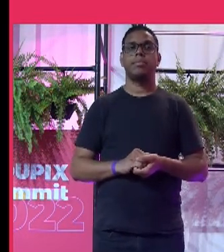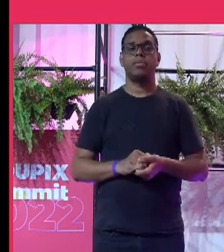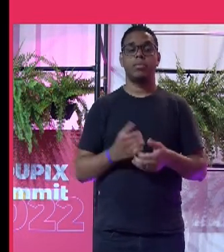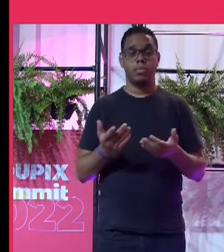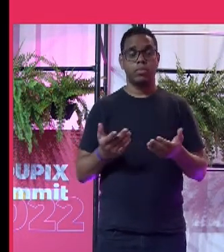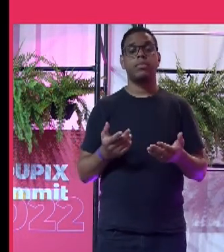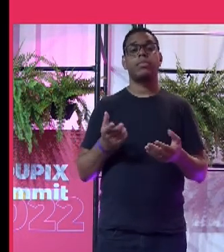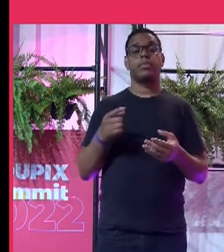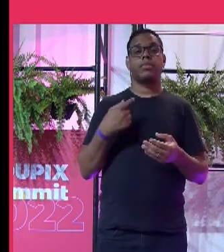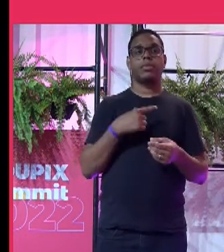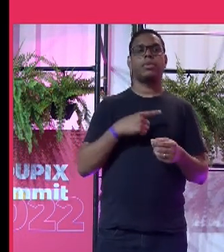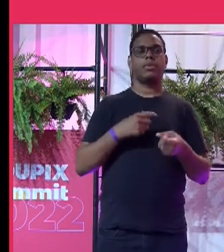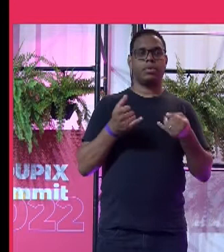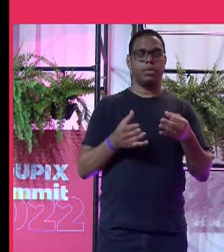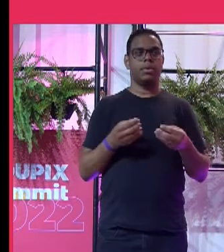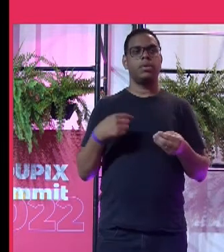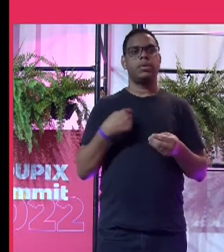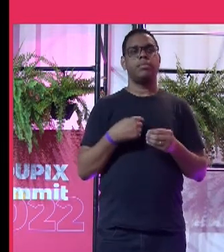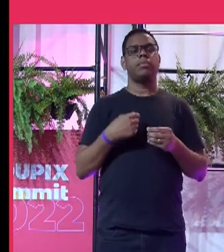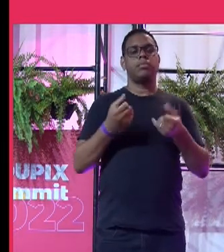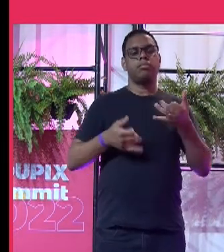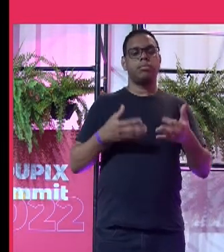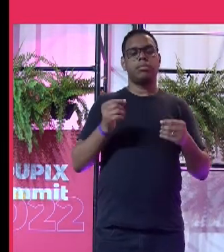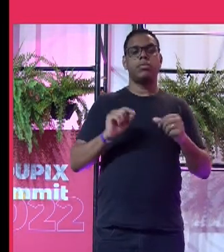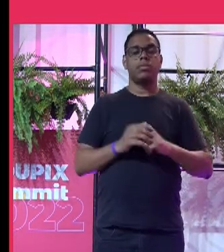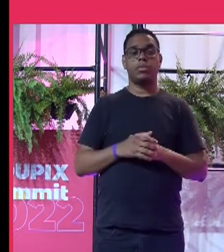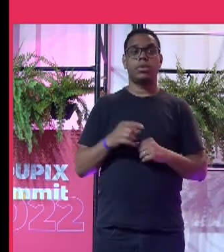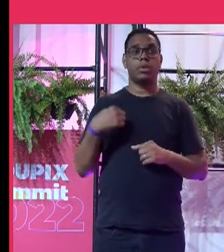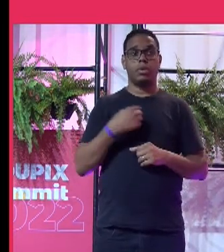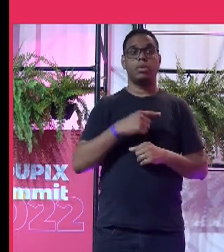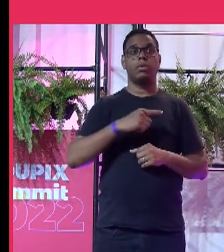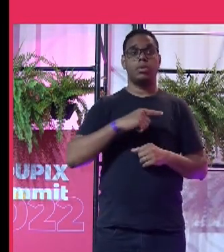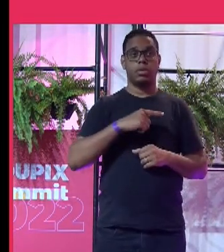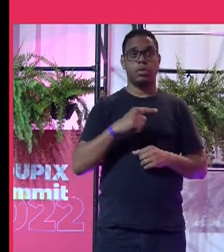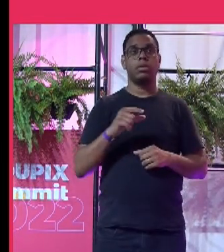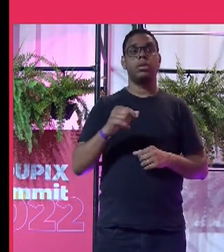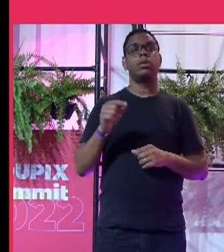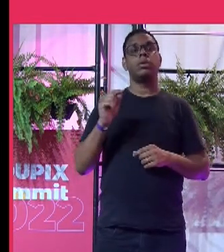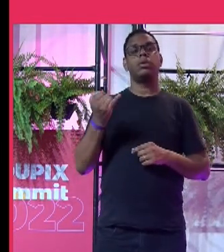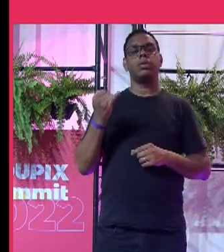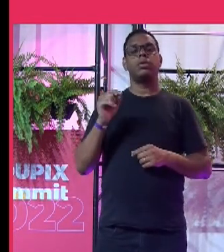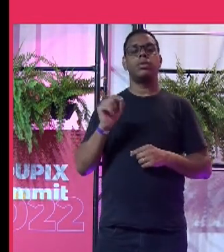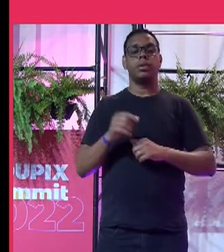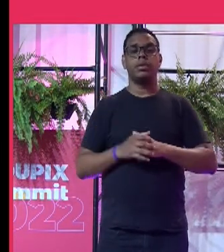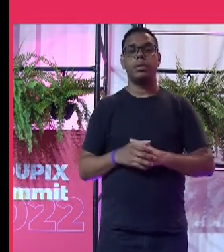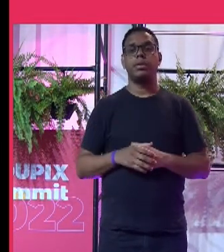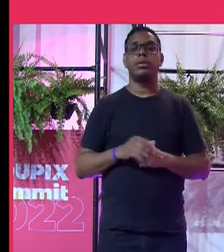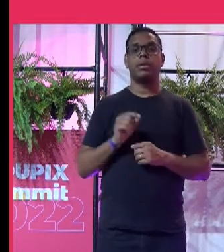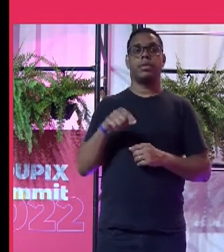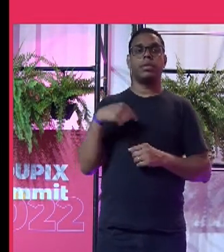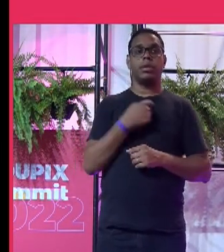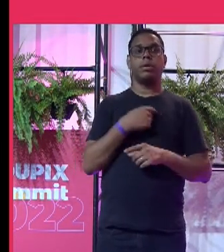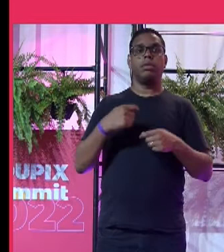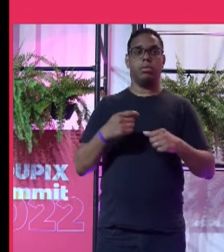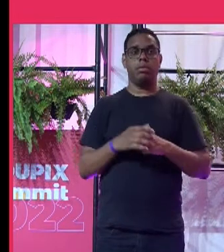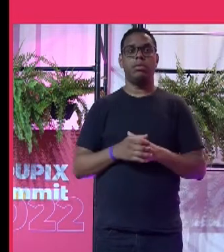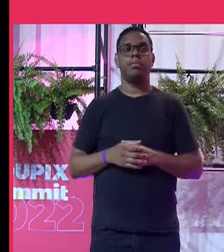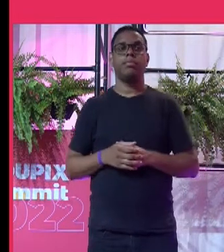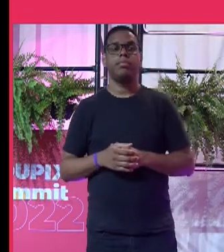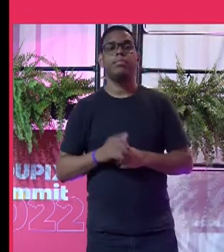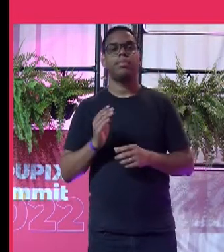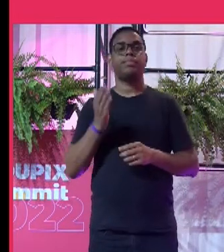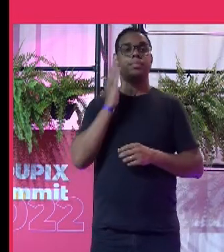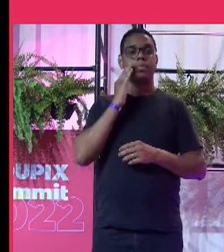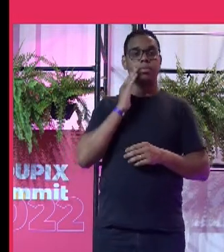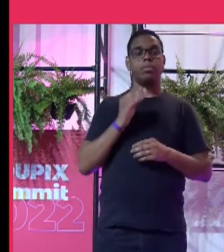Smack, então, entrando um pouco mais no nosso contexto, a gente tem um ponto inicial aqui que é o que a gente precisa fazer, a gente já